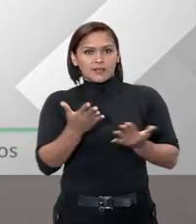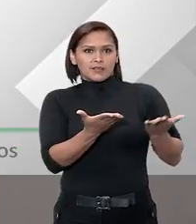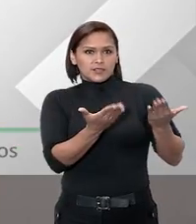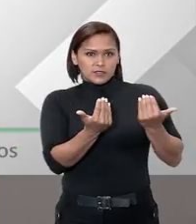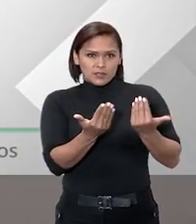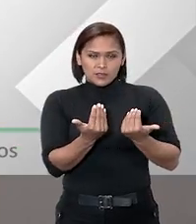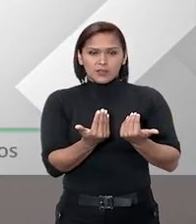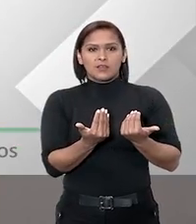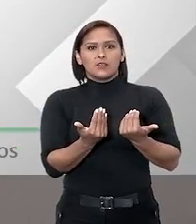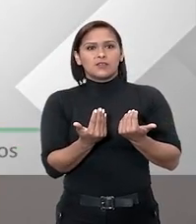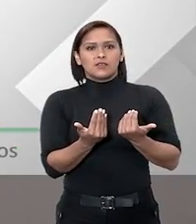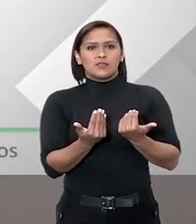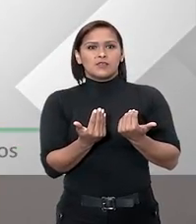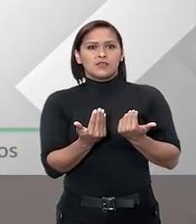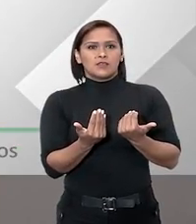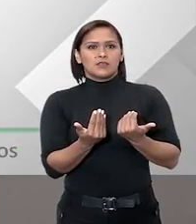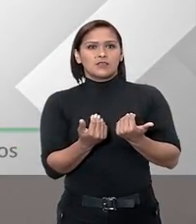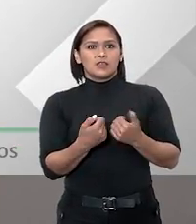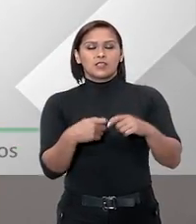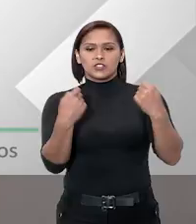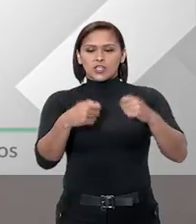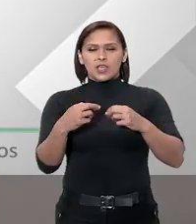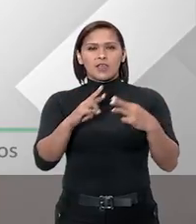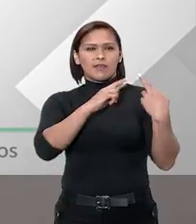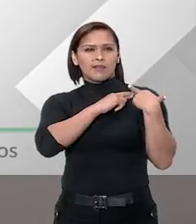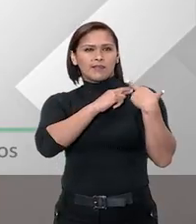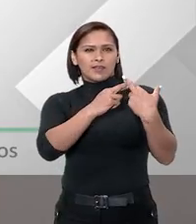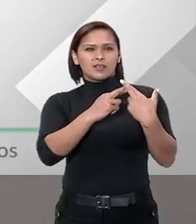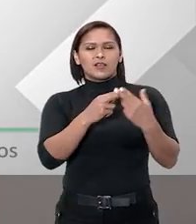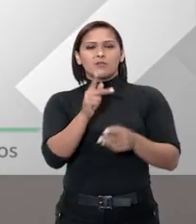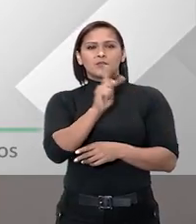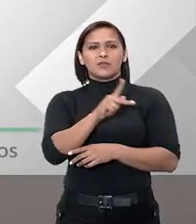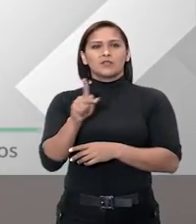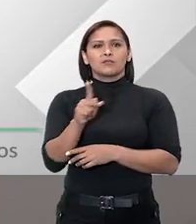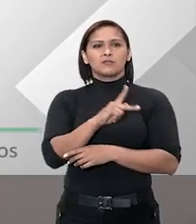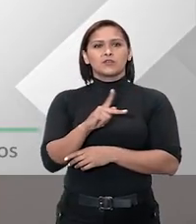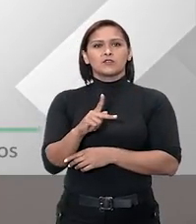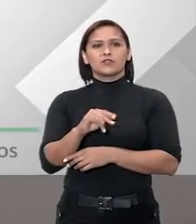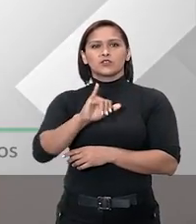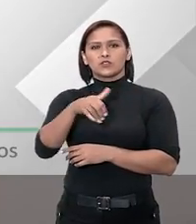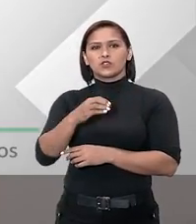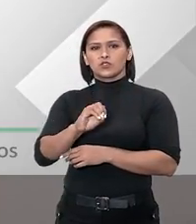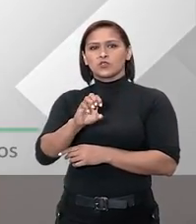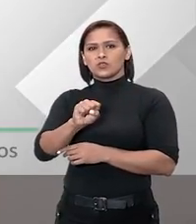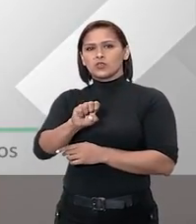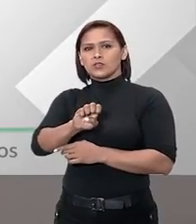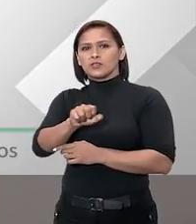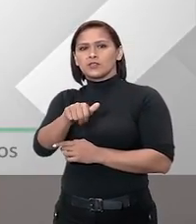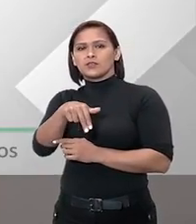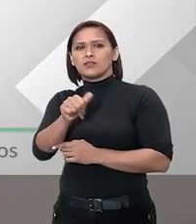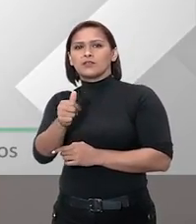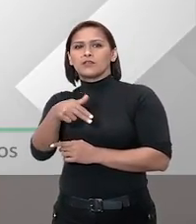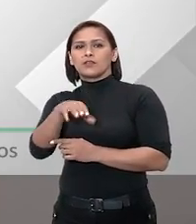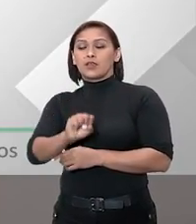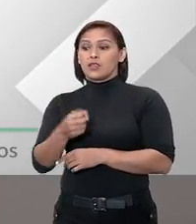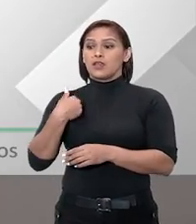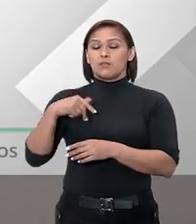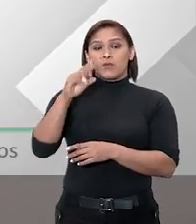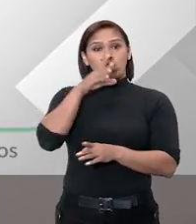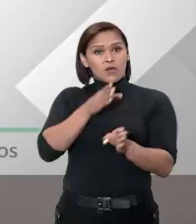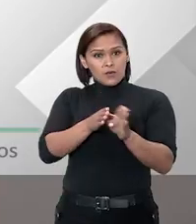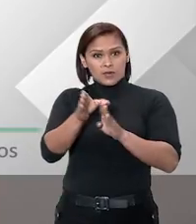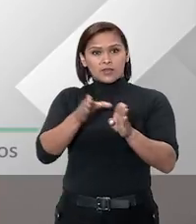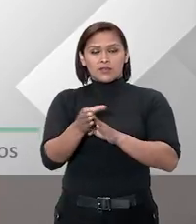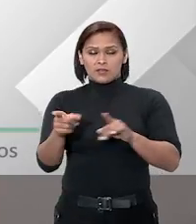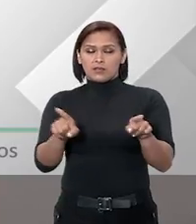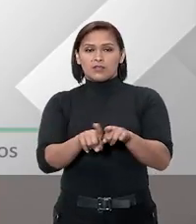do adolescente, presidido aí pela professora Josiane Rose Petri Veronese, que é minha